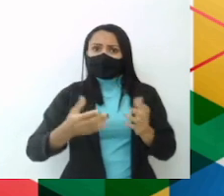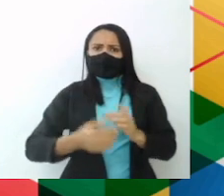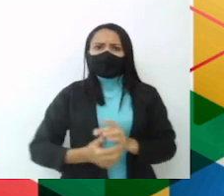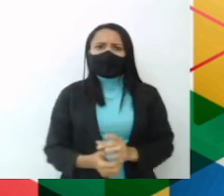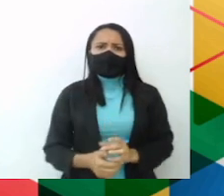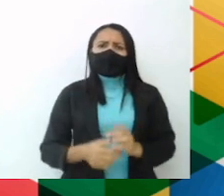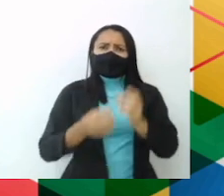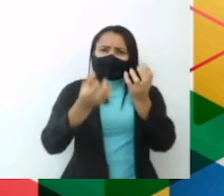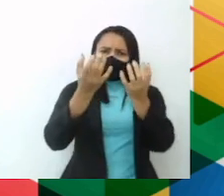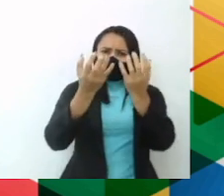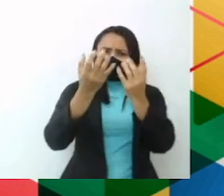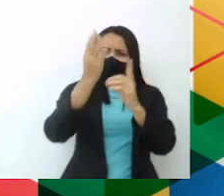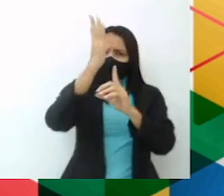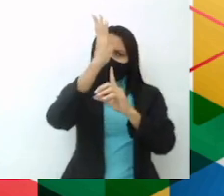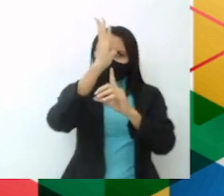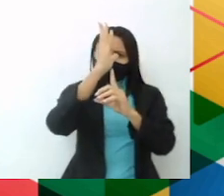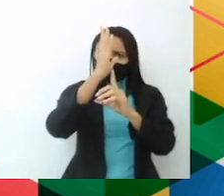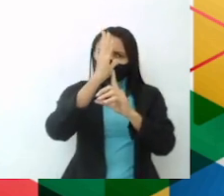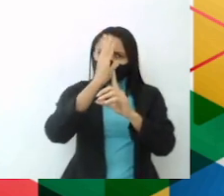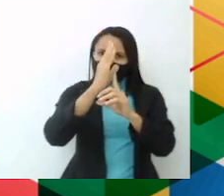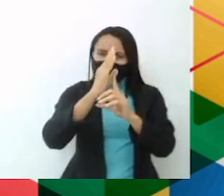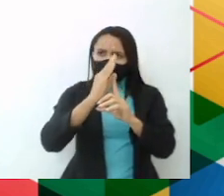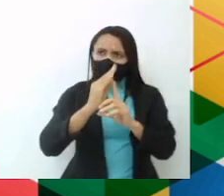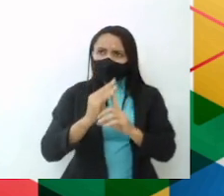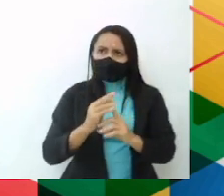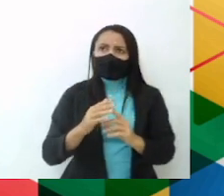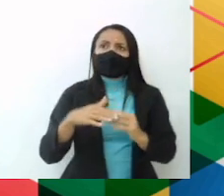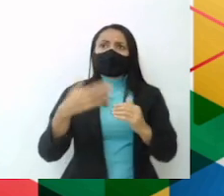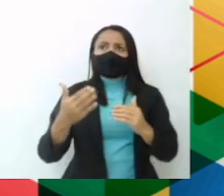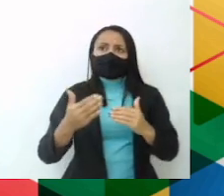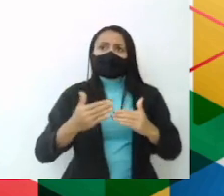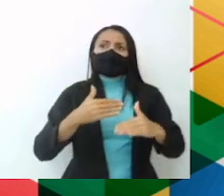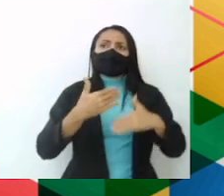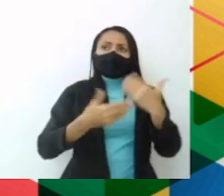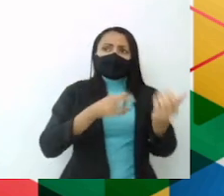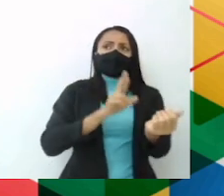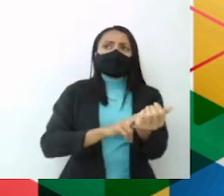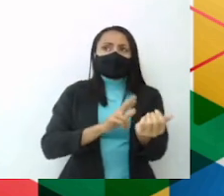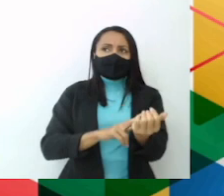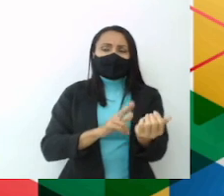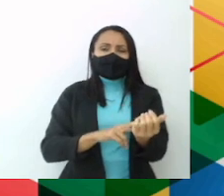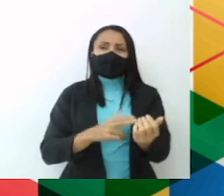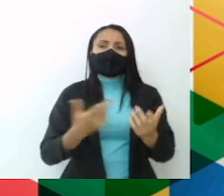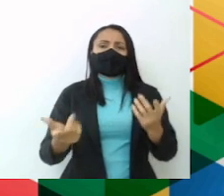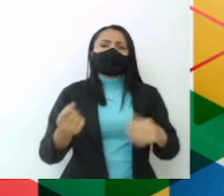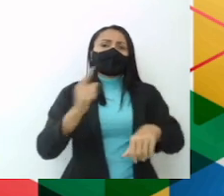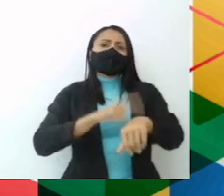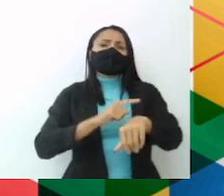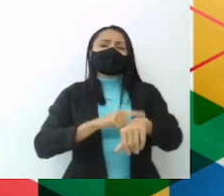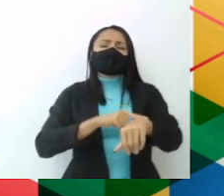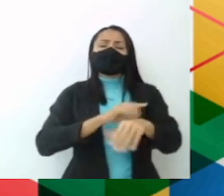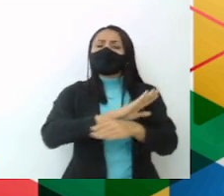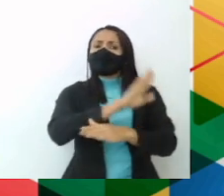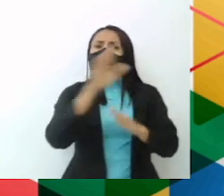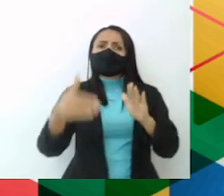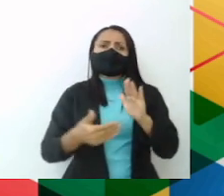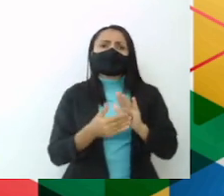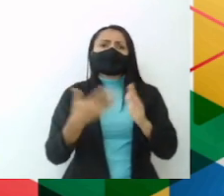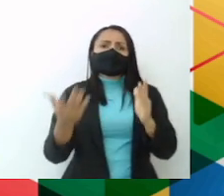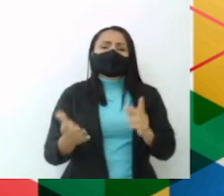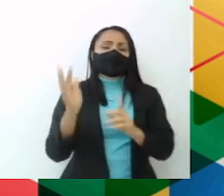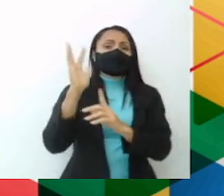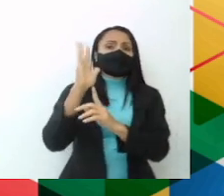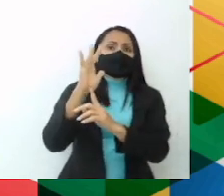dessa vela tem o mesmo ritmo do início até o fim, o tempo total que essa